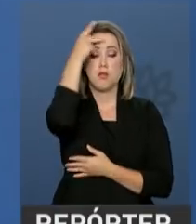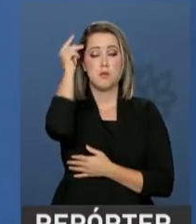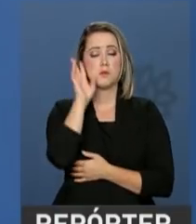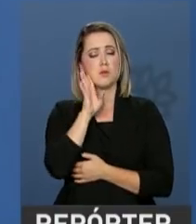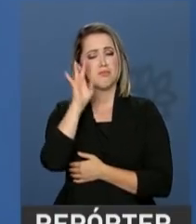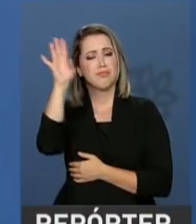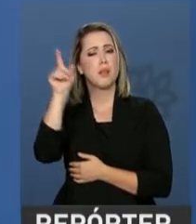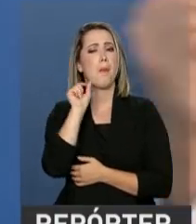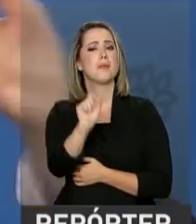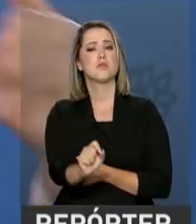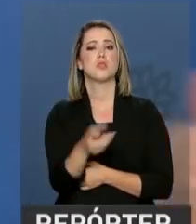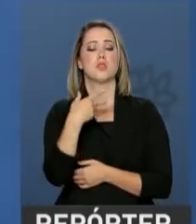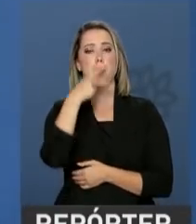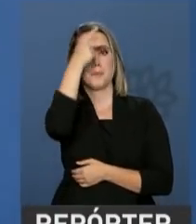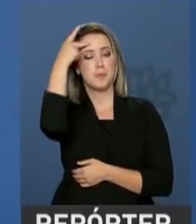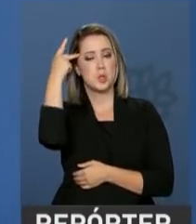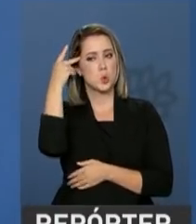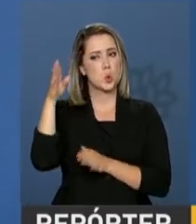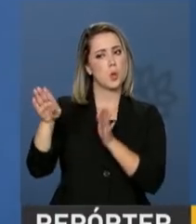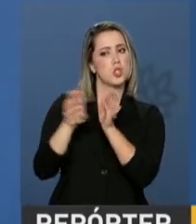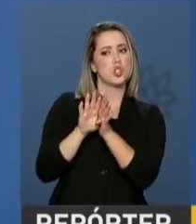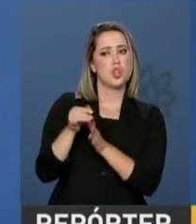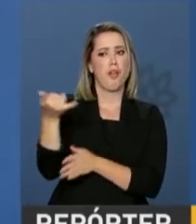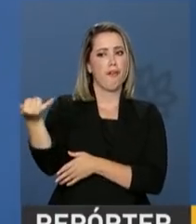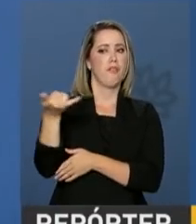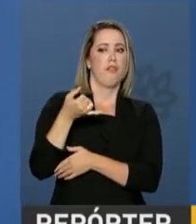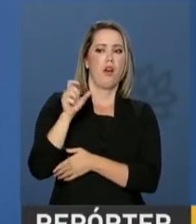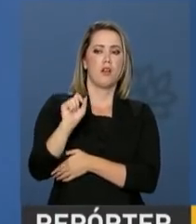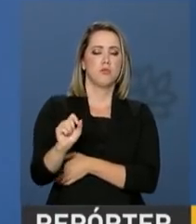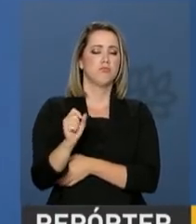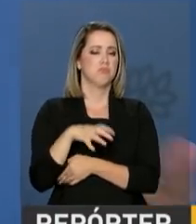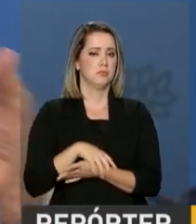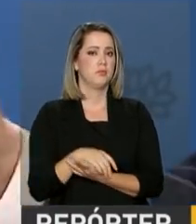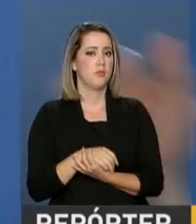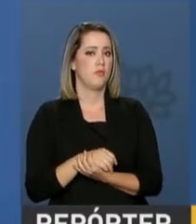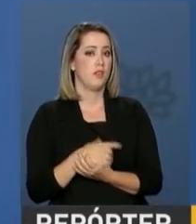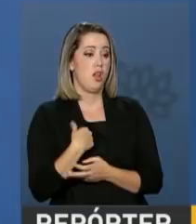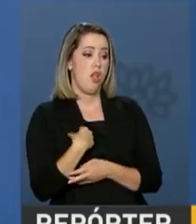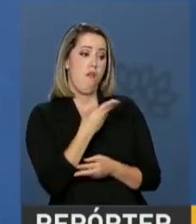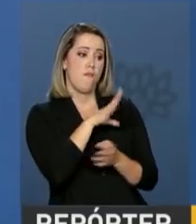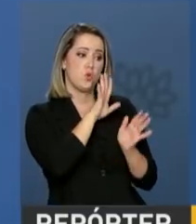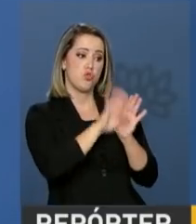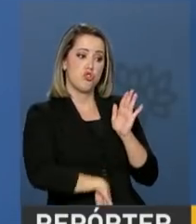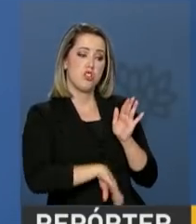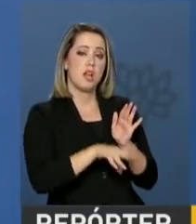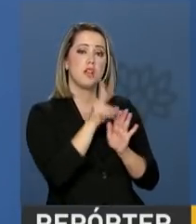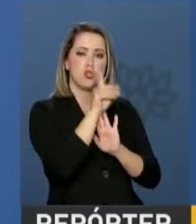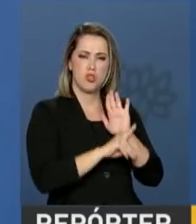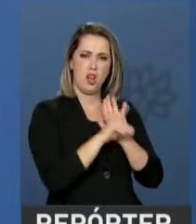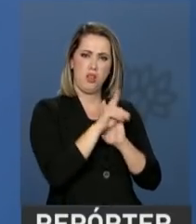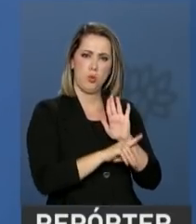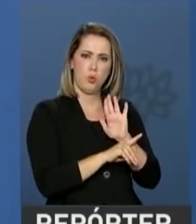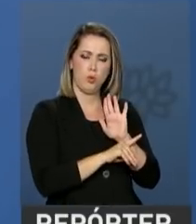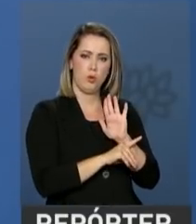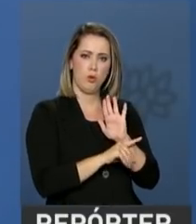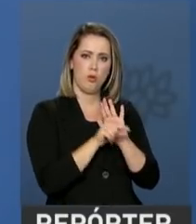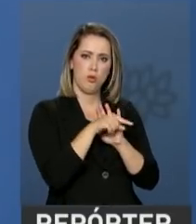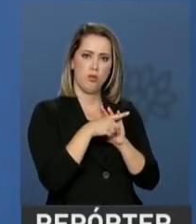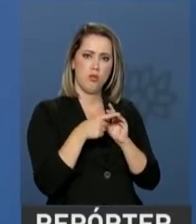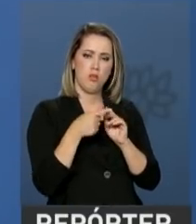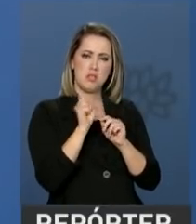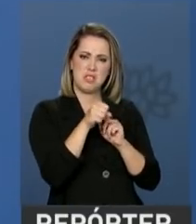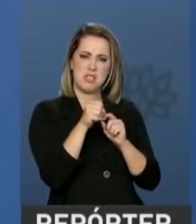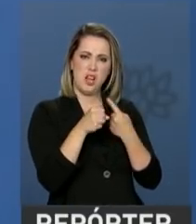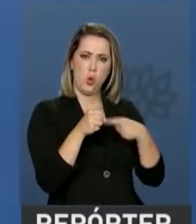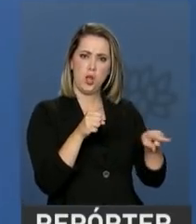o seguinte, se alguém chega para você e diz, eu vou te retirar um direito, você é contra ou a